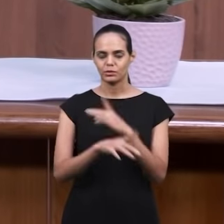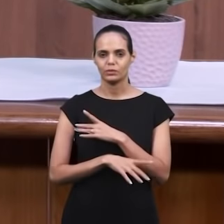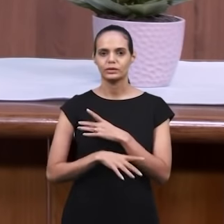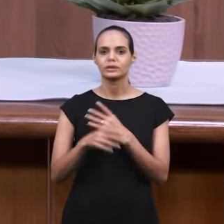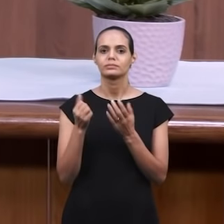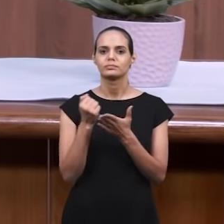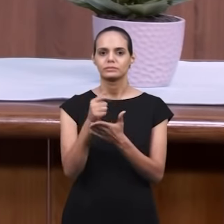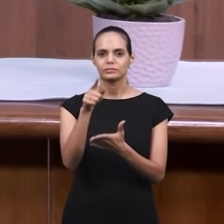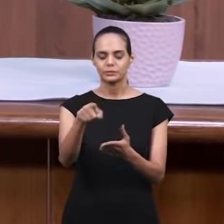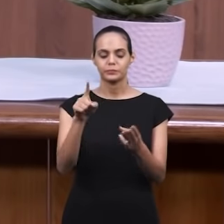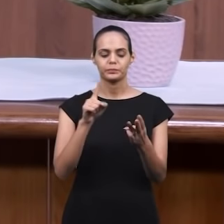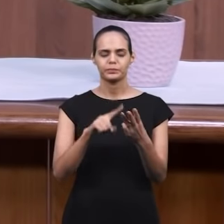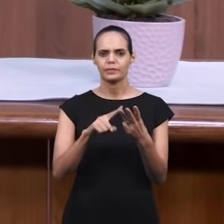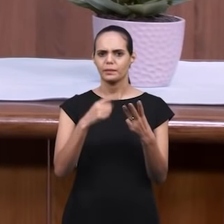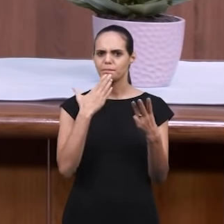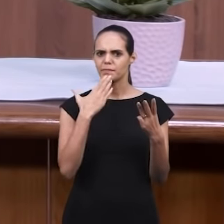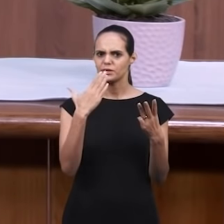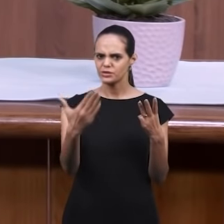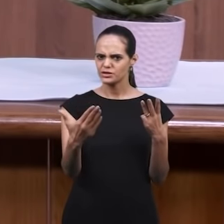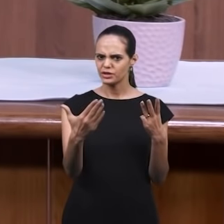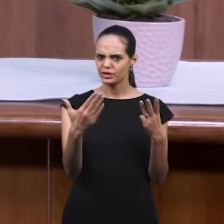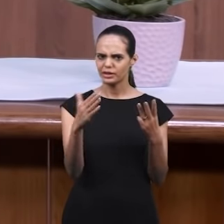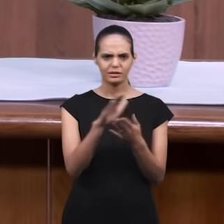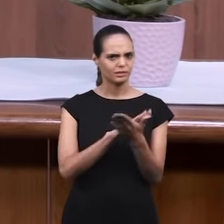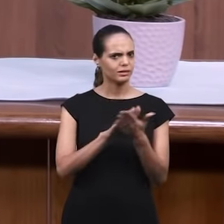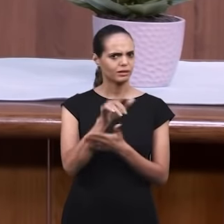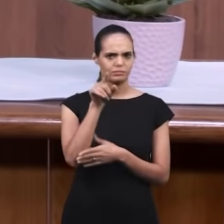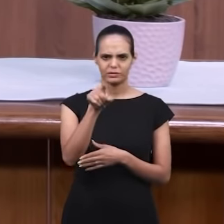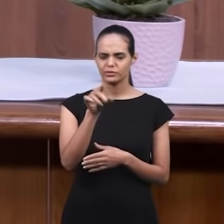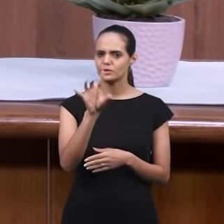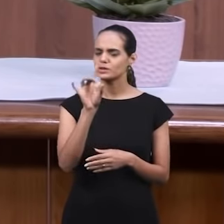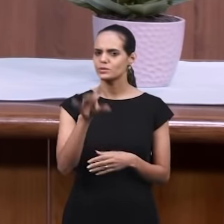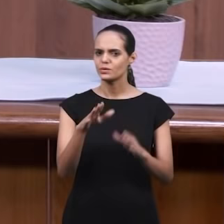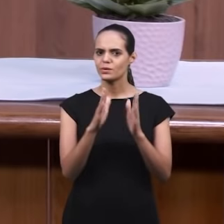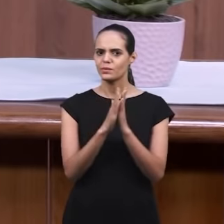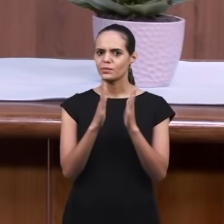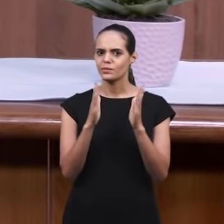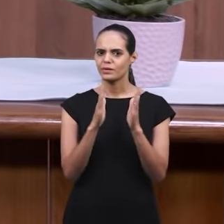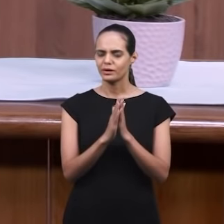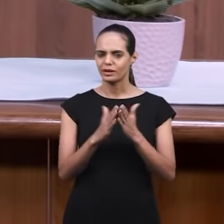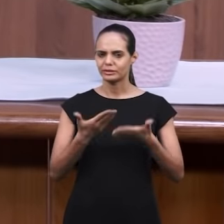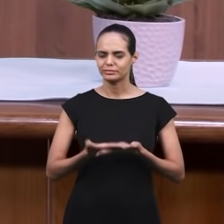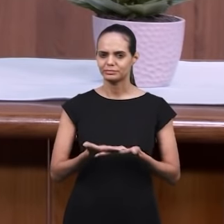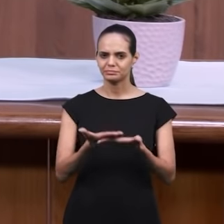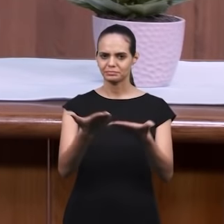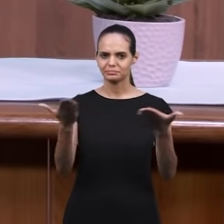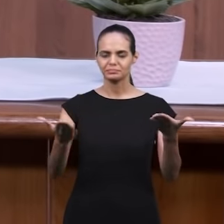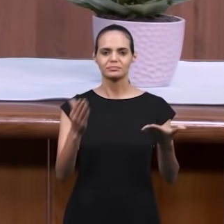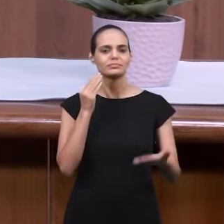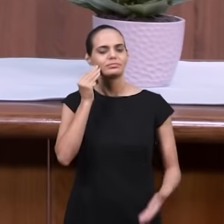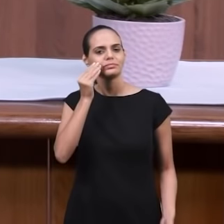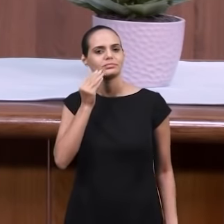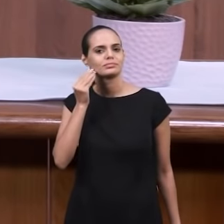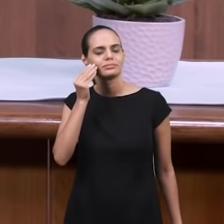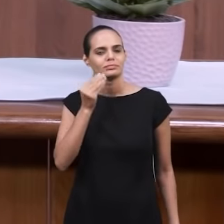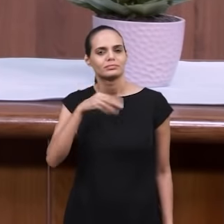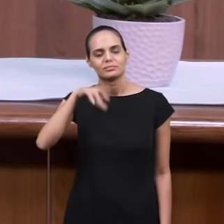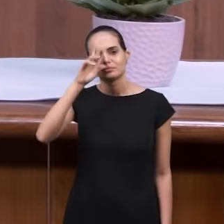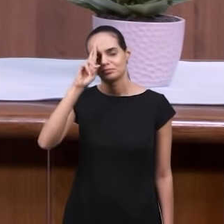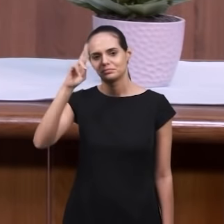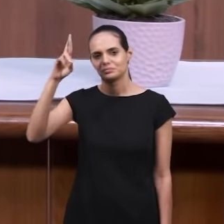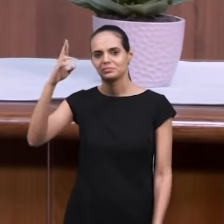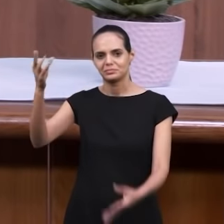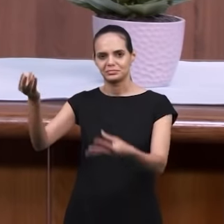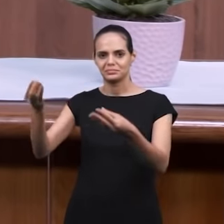pedir nada. Nós queremos apenas orar por você. Queremos transmitir para você a experiência que o Senhor nos